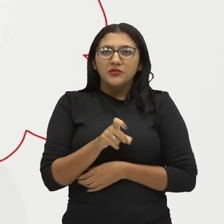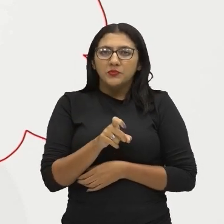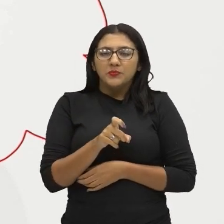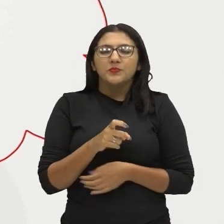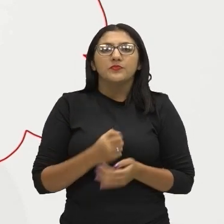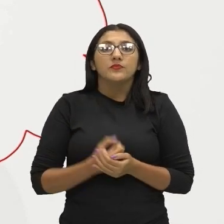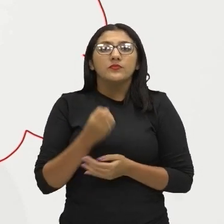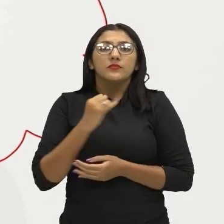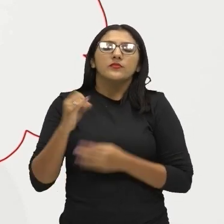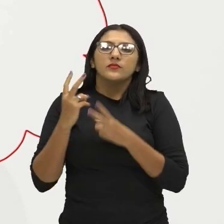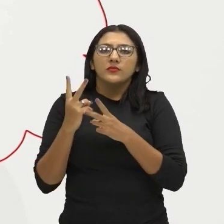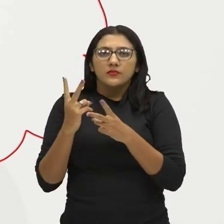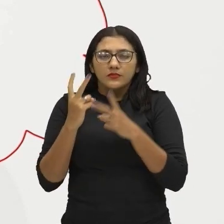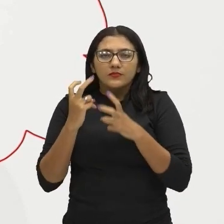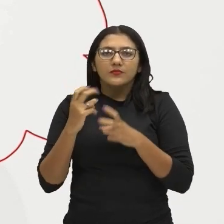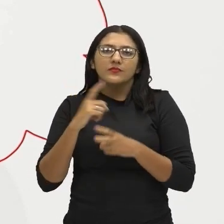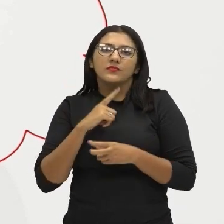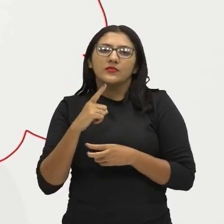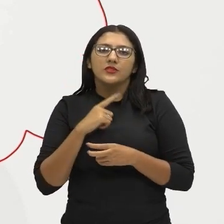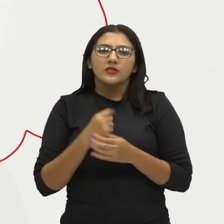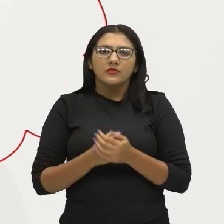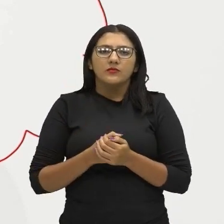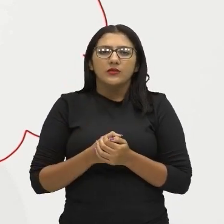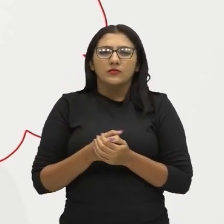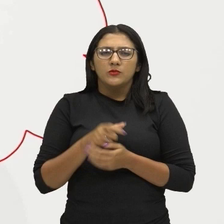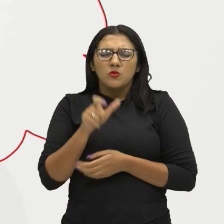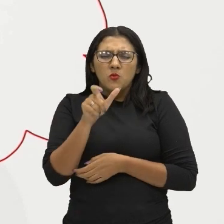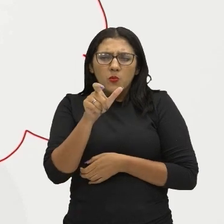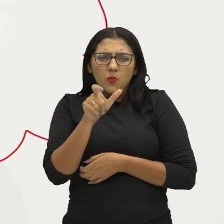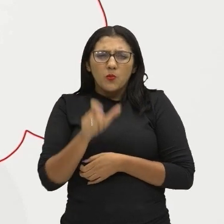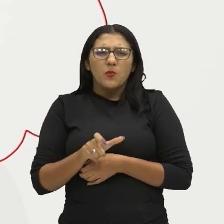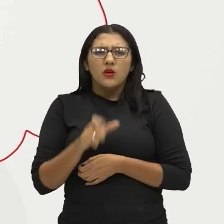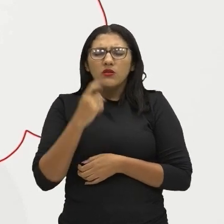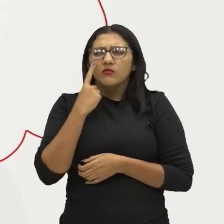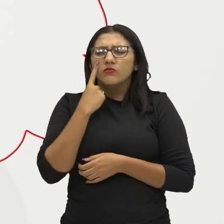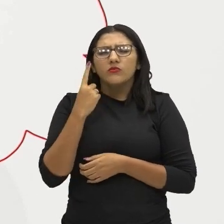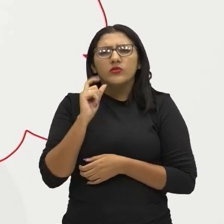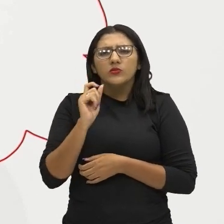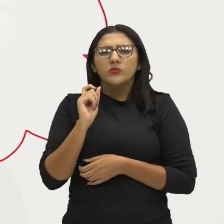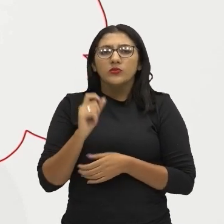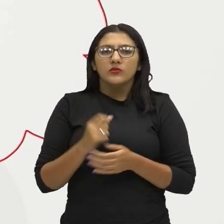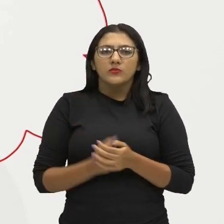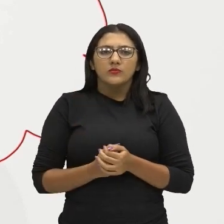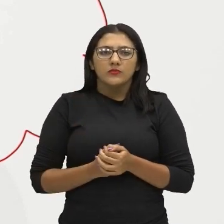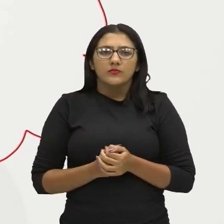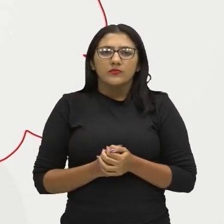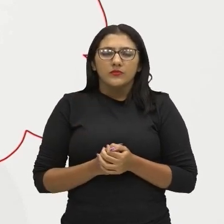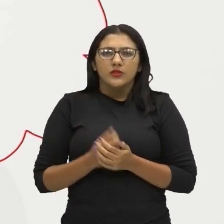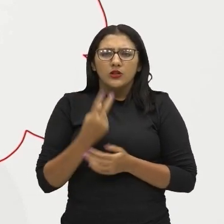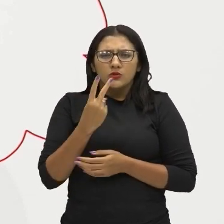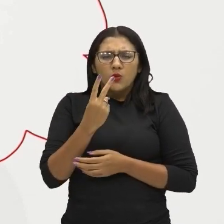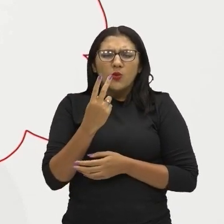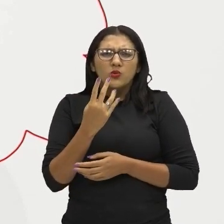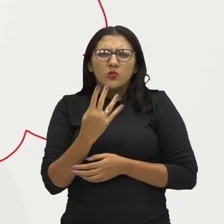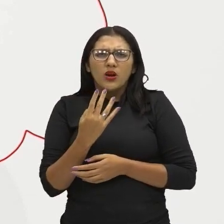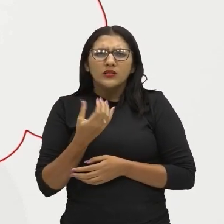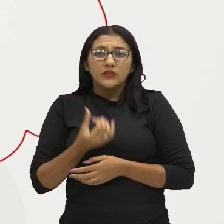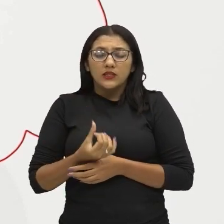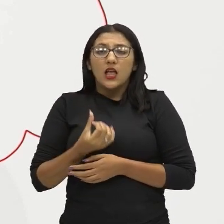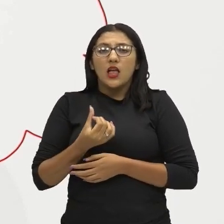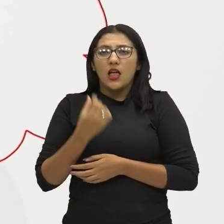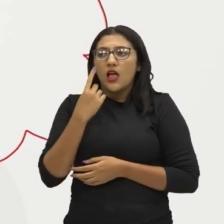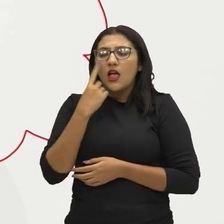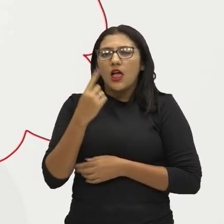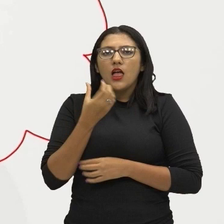nós observarmos o que nós temos no meio, nós temos agora, olha lá, 2, 4, 6. 6